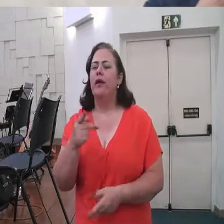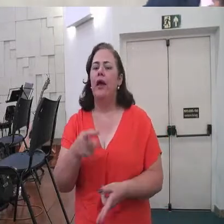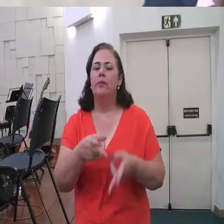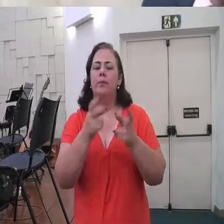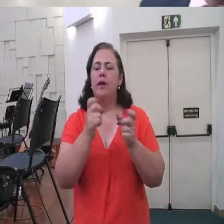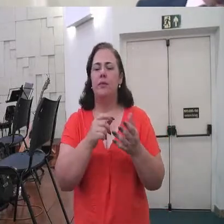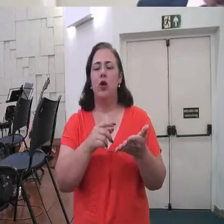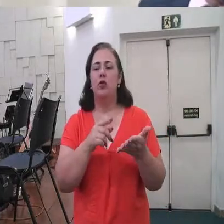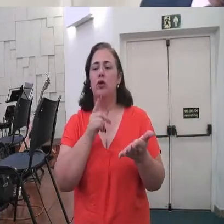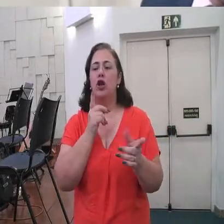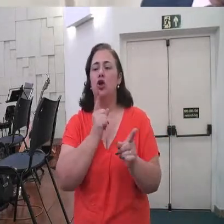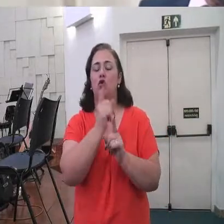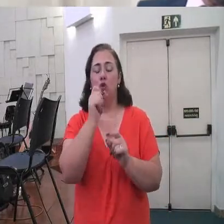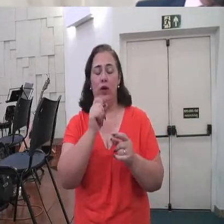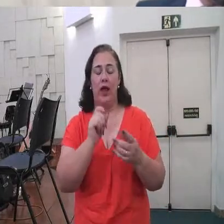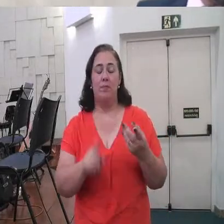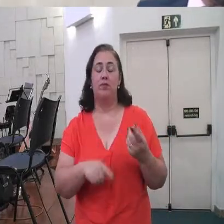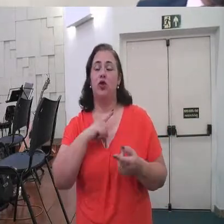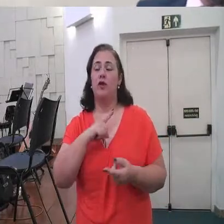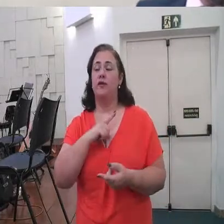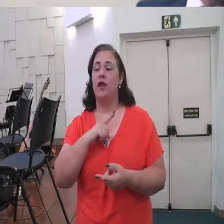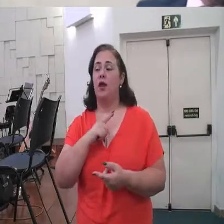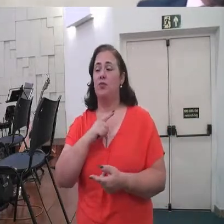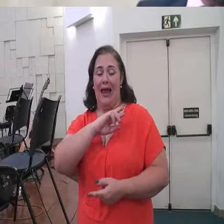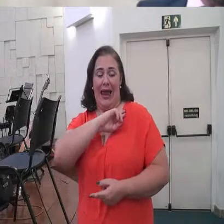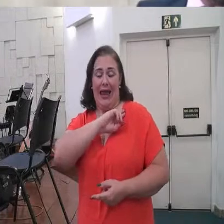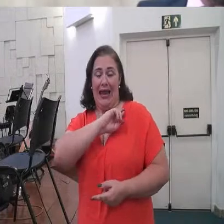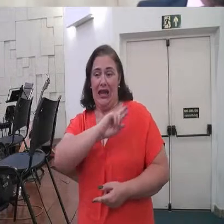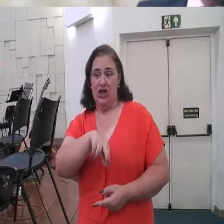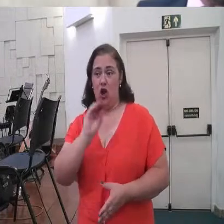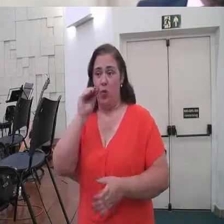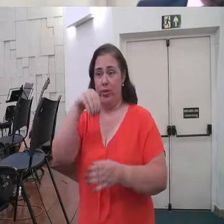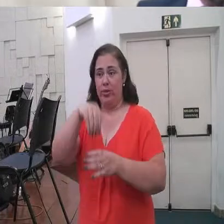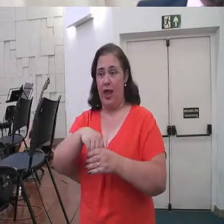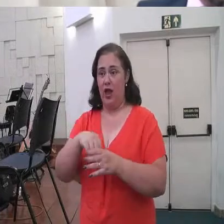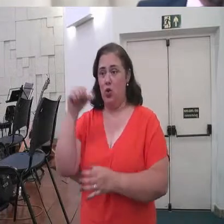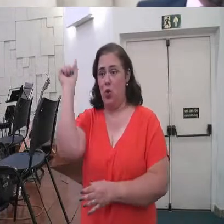religiosa no Brasil se divide da seguinte maneira: